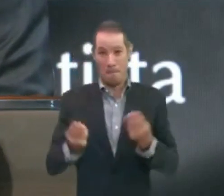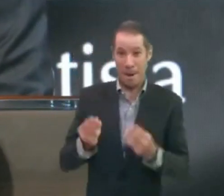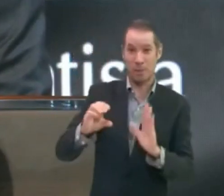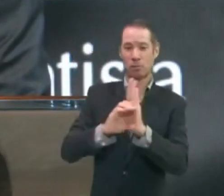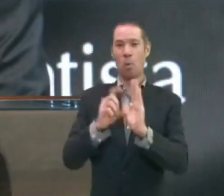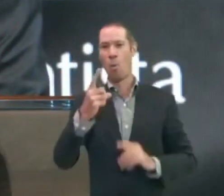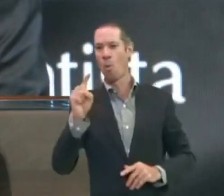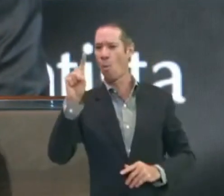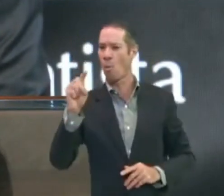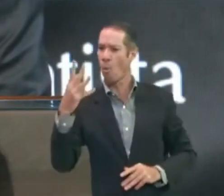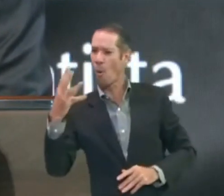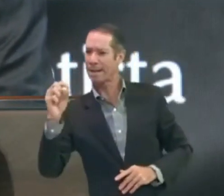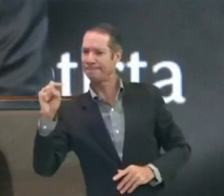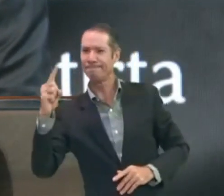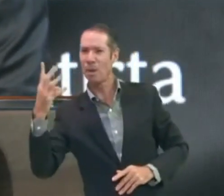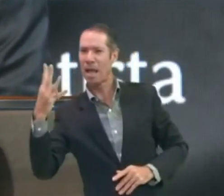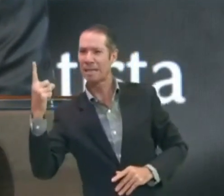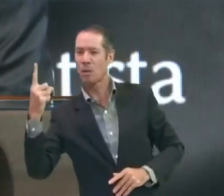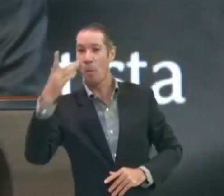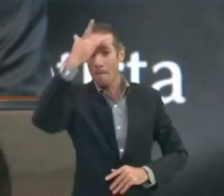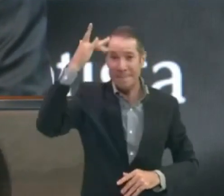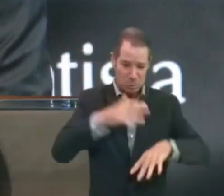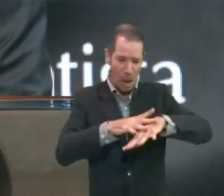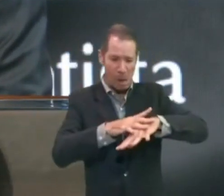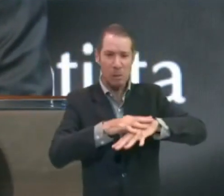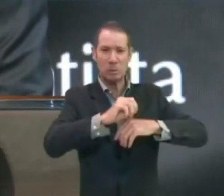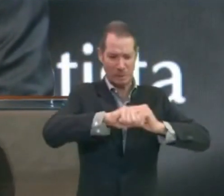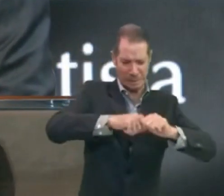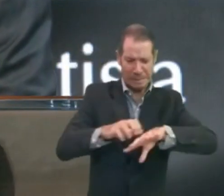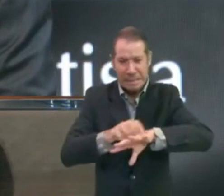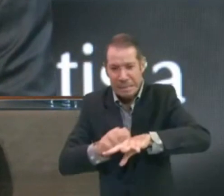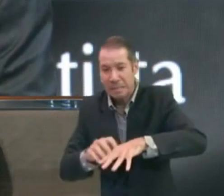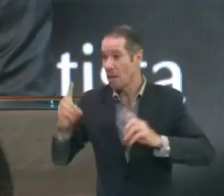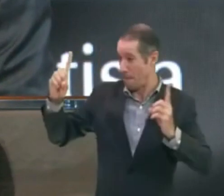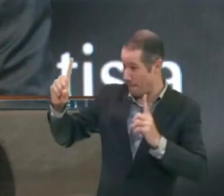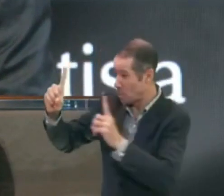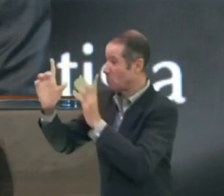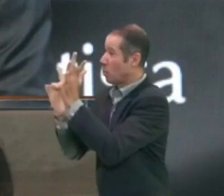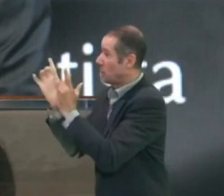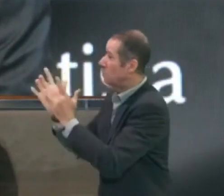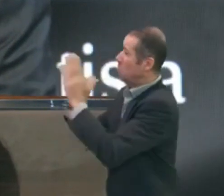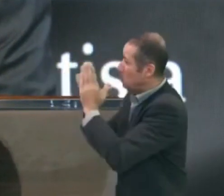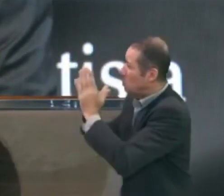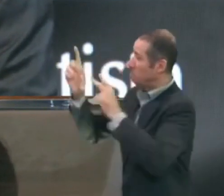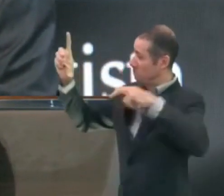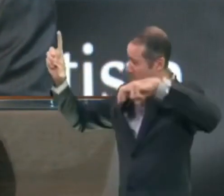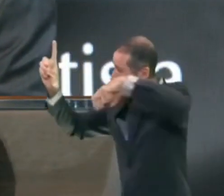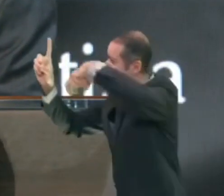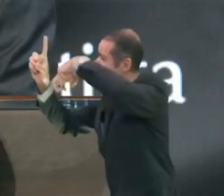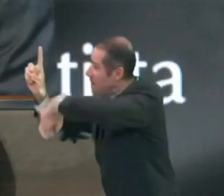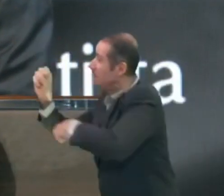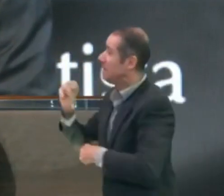1, 40 e 41. Um leproso, aproximando-se dele, suplicou-lhe de joelhos: